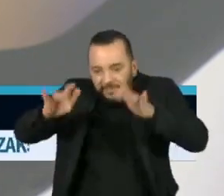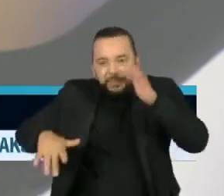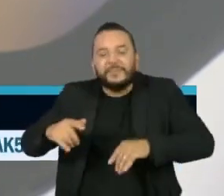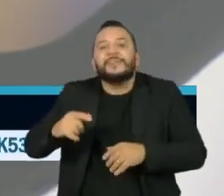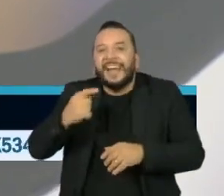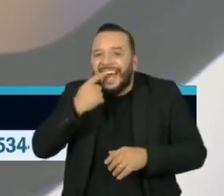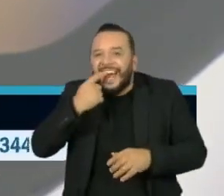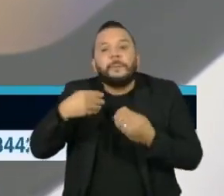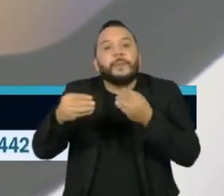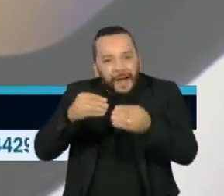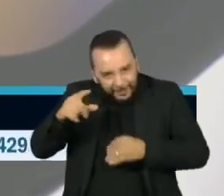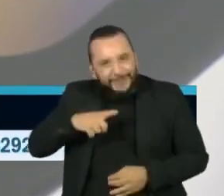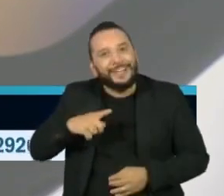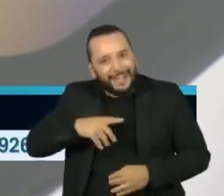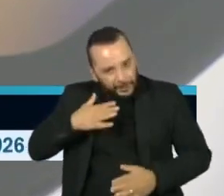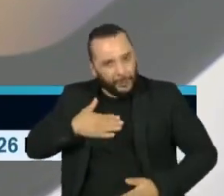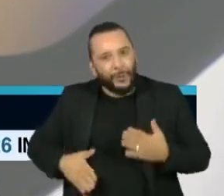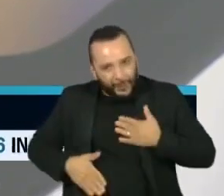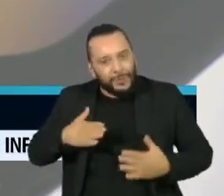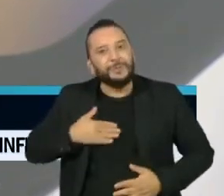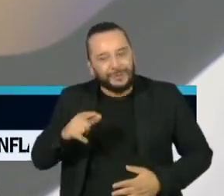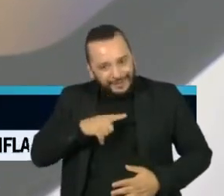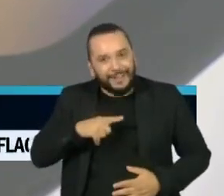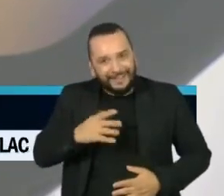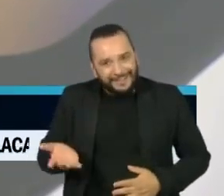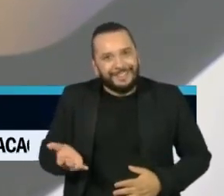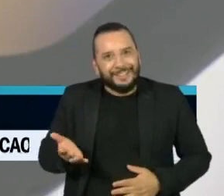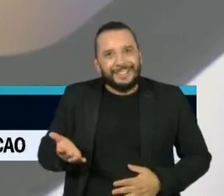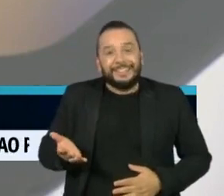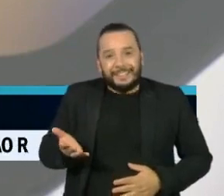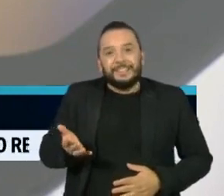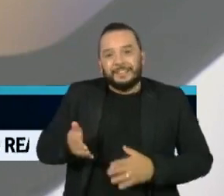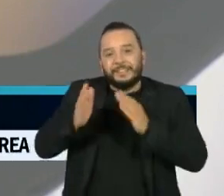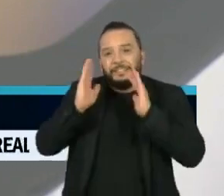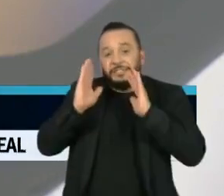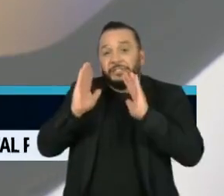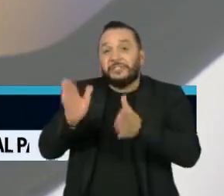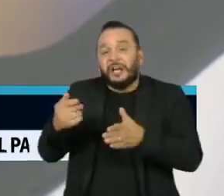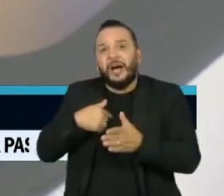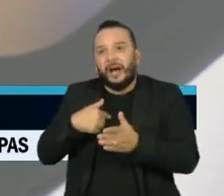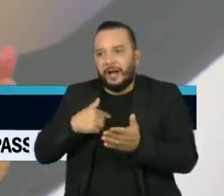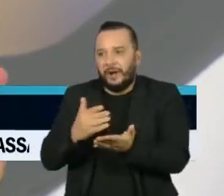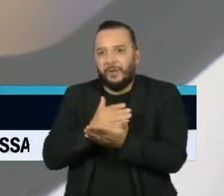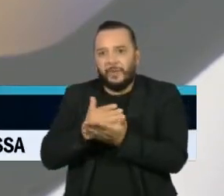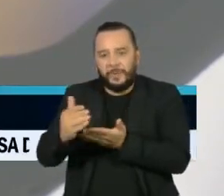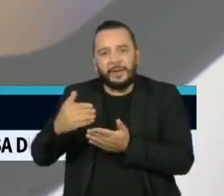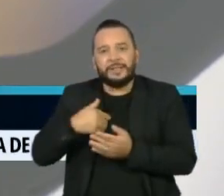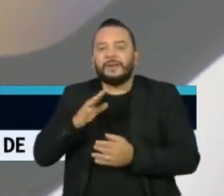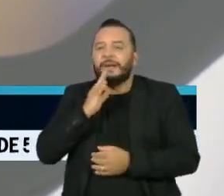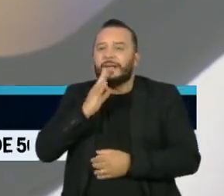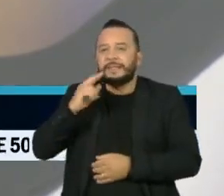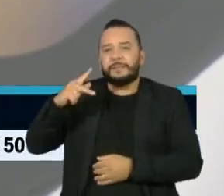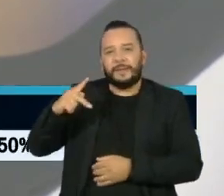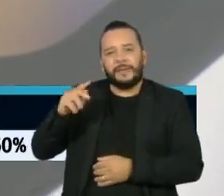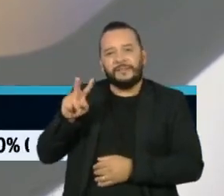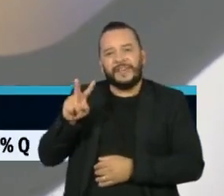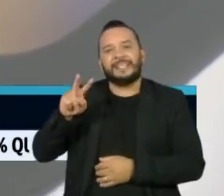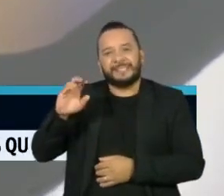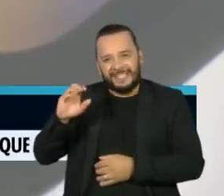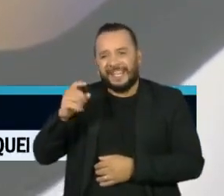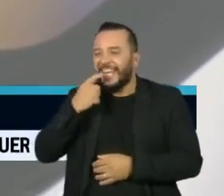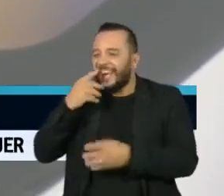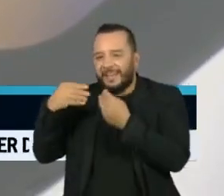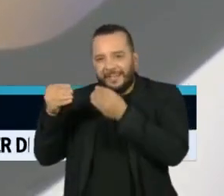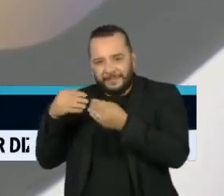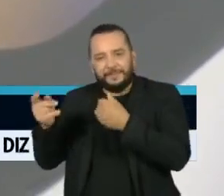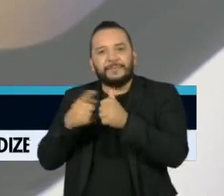está fazendo. Então, ele, com o tempo, ele vai liberando compostos clorados, né, do PVC, vai colocando alguns amaciantes